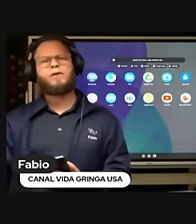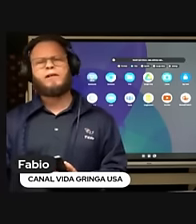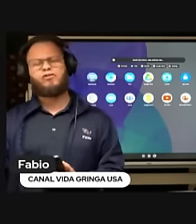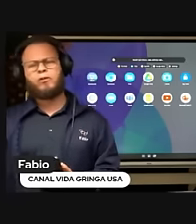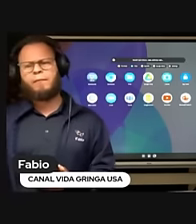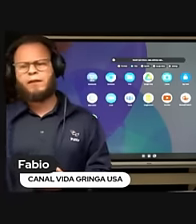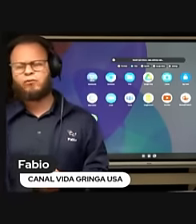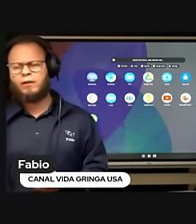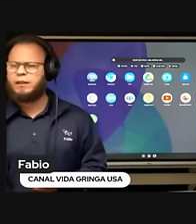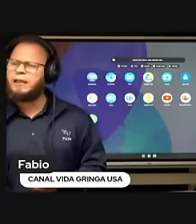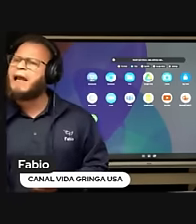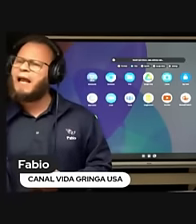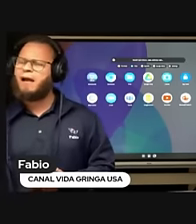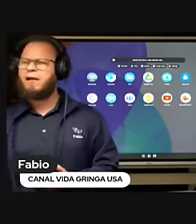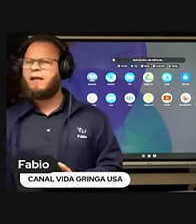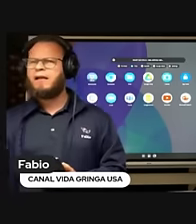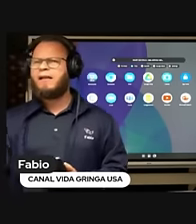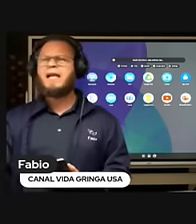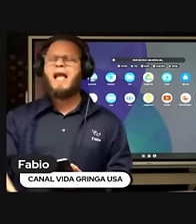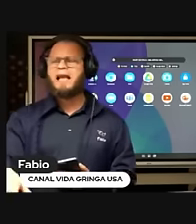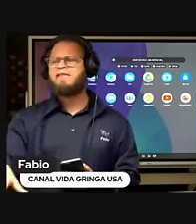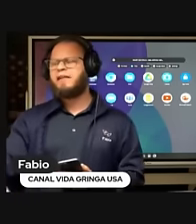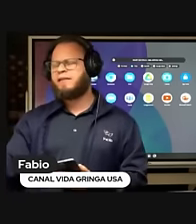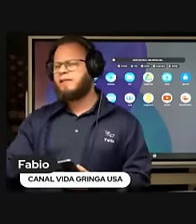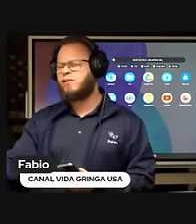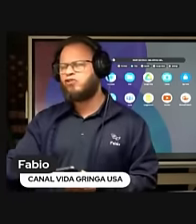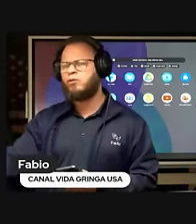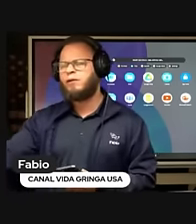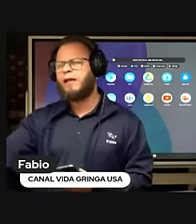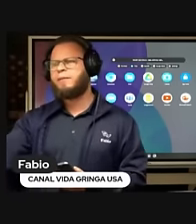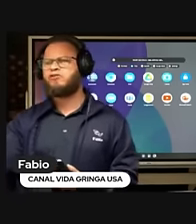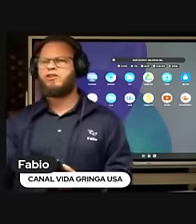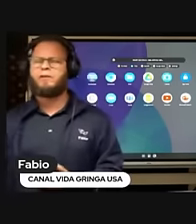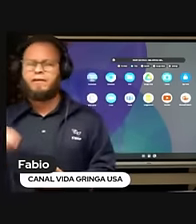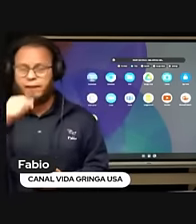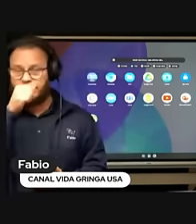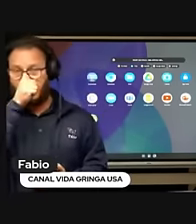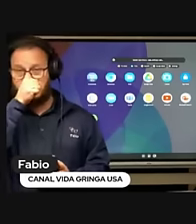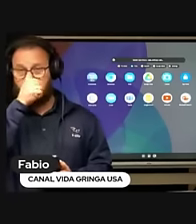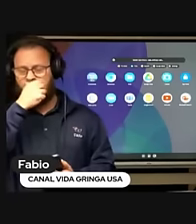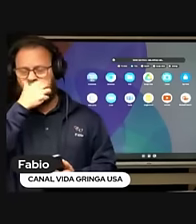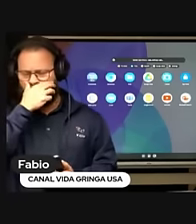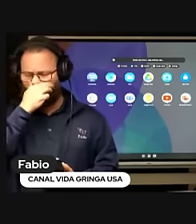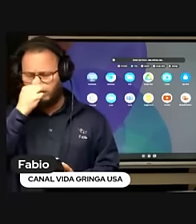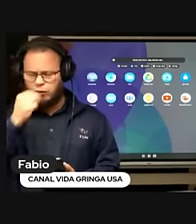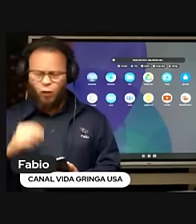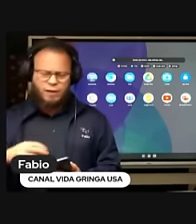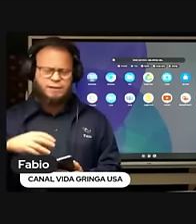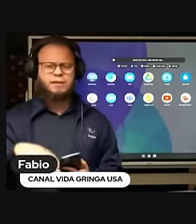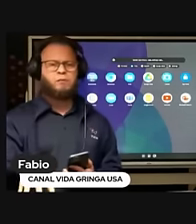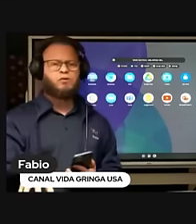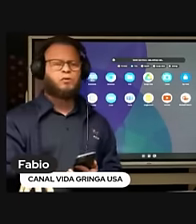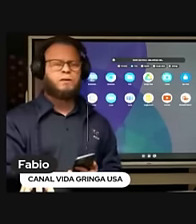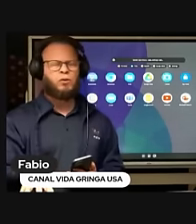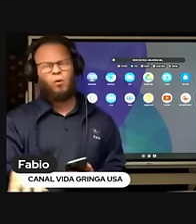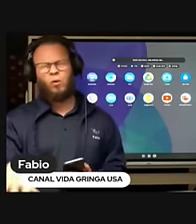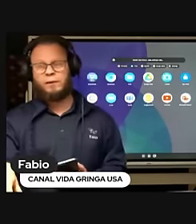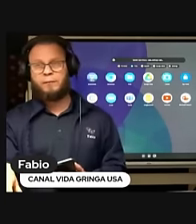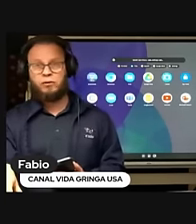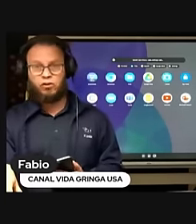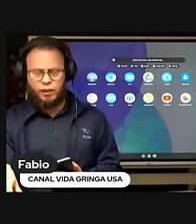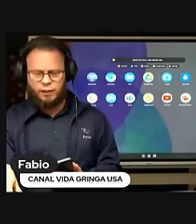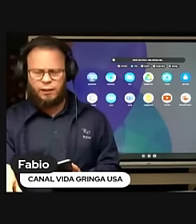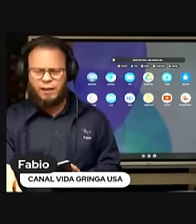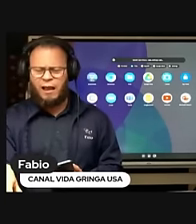nosso questionamento aqui é quem é que vai decidir o que é mentira e o que é verdade? Então, se nós estamos lutando contra